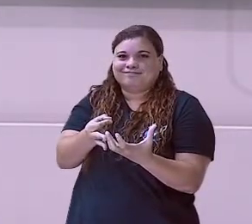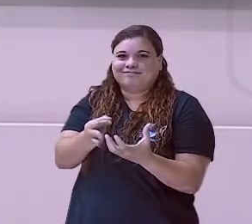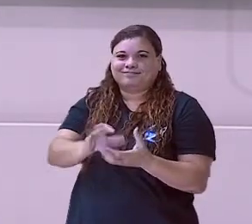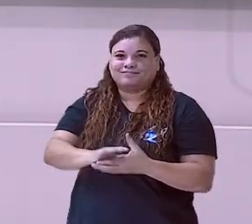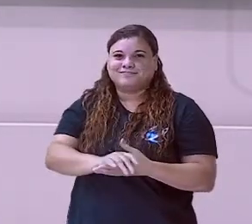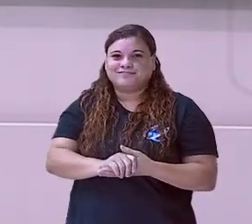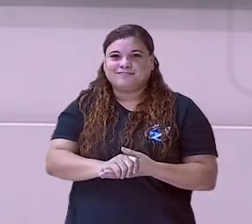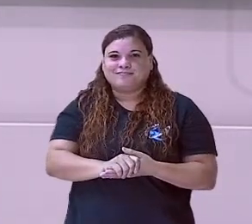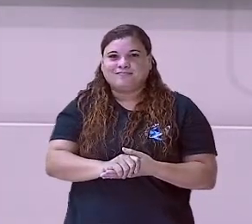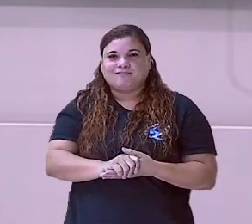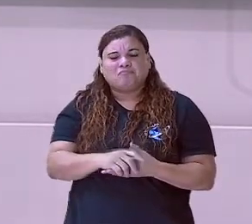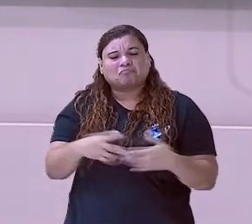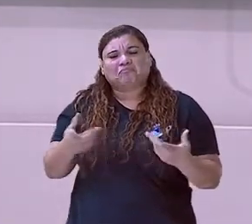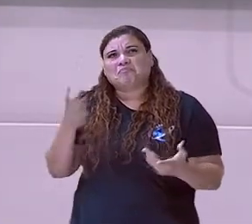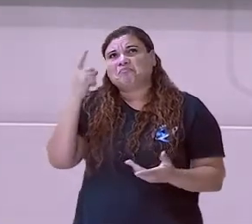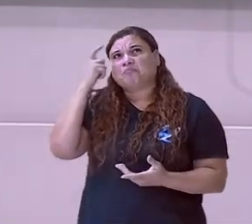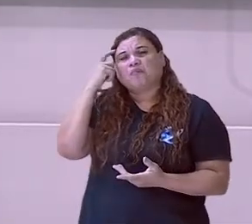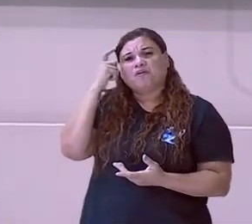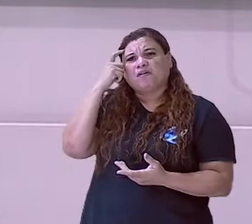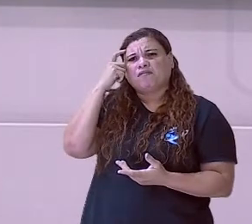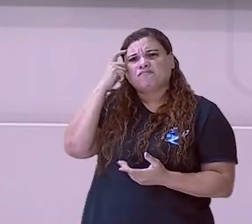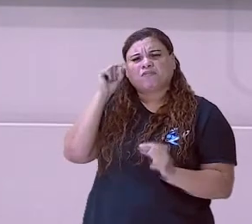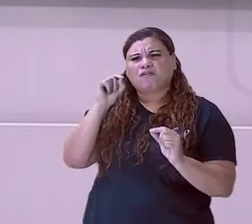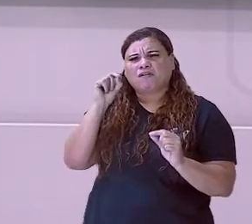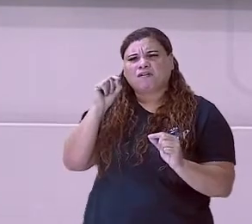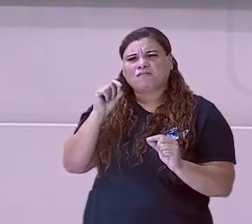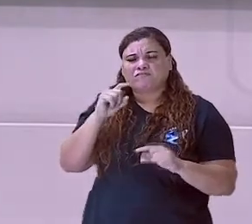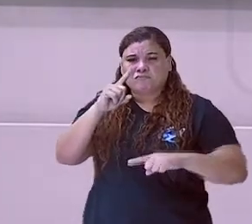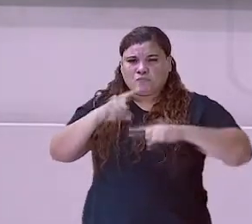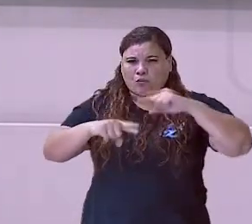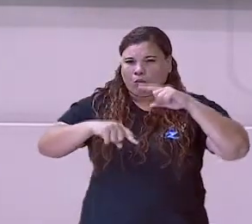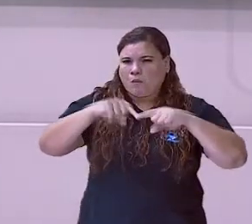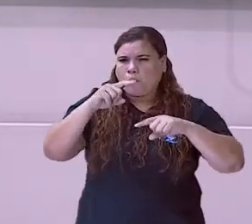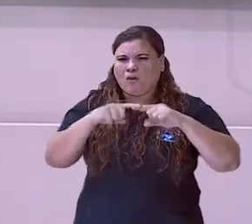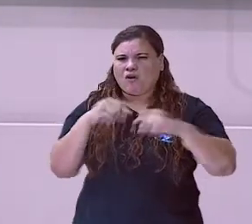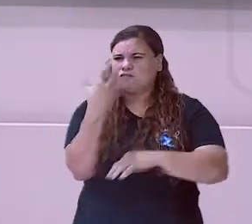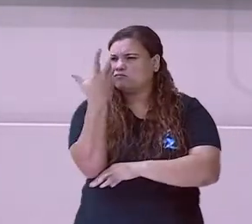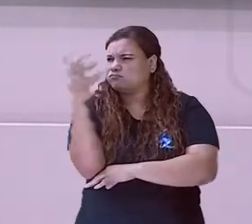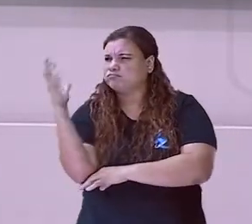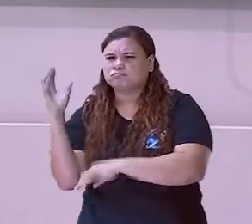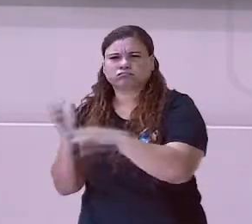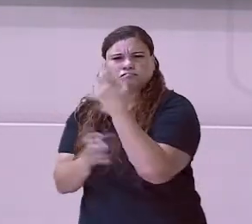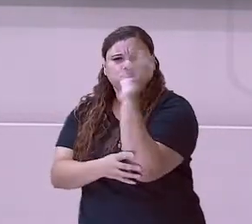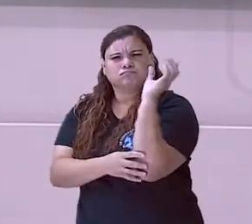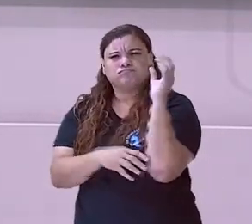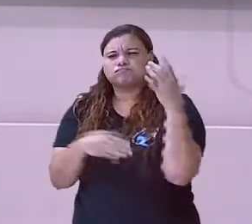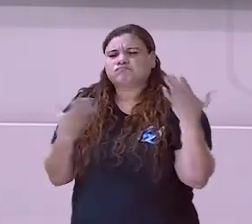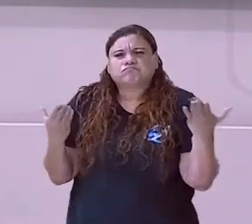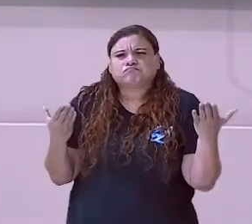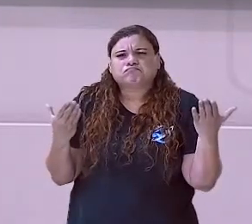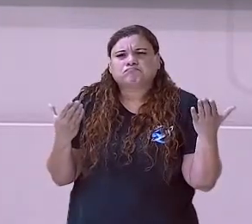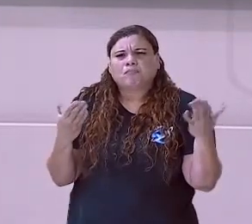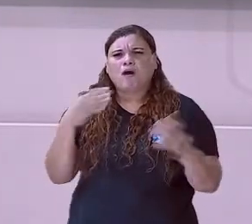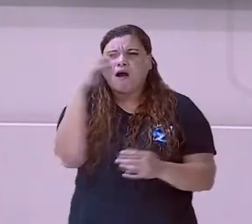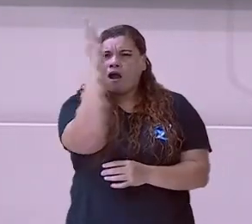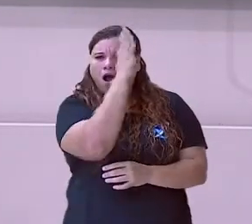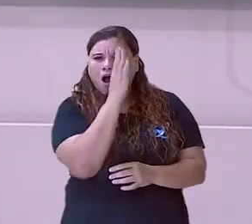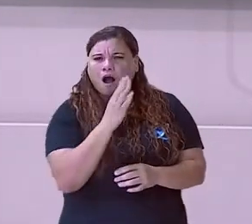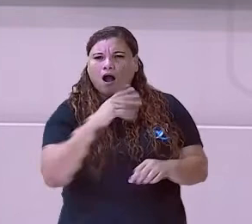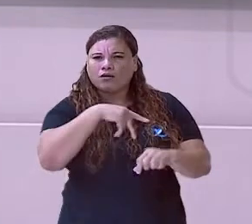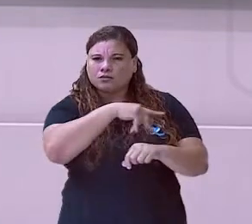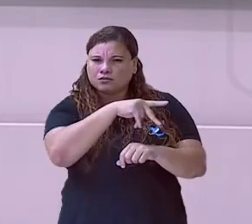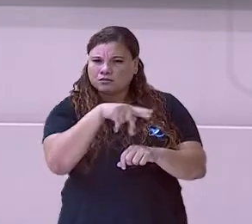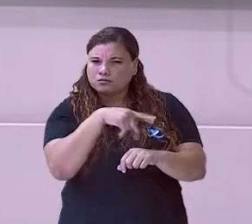recursos naturais, nós vamos ver que o Brasil é o top dos tópicos. Nós vamos ver outros